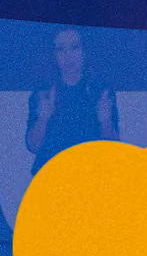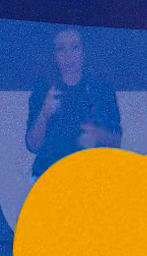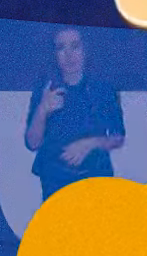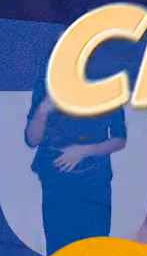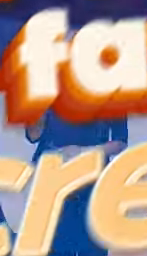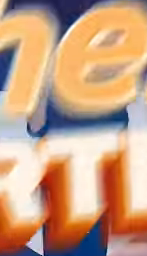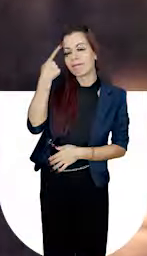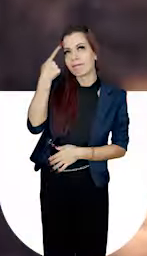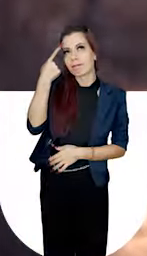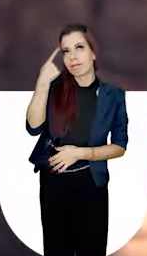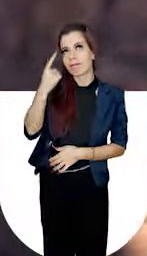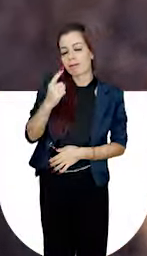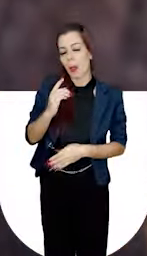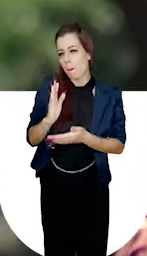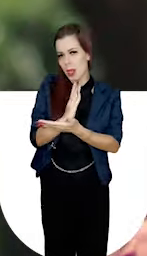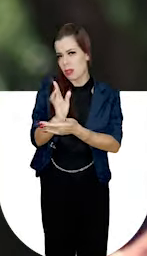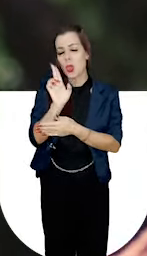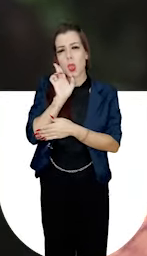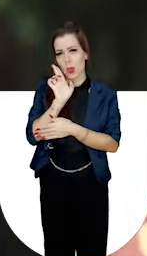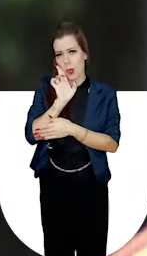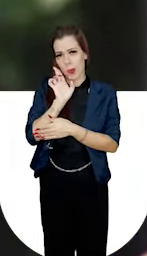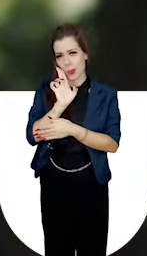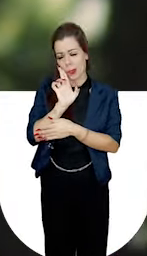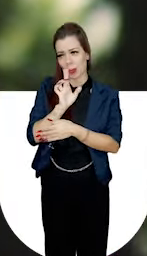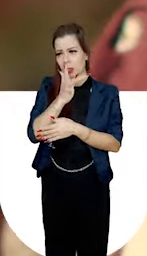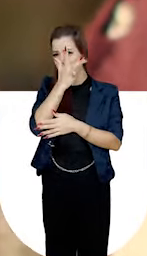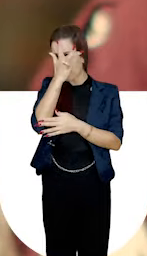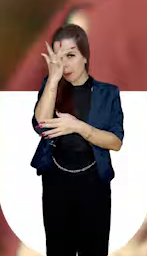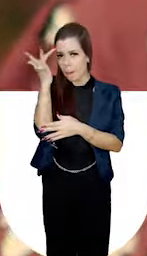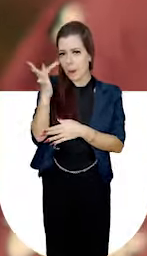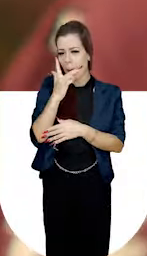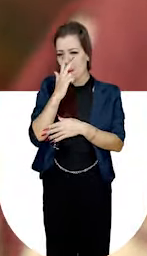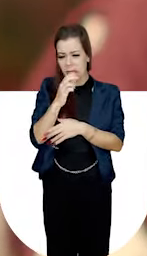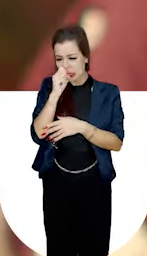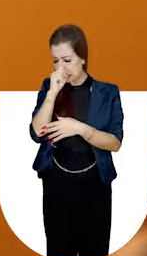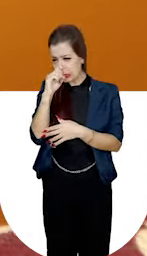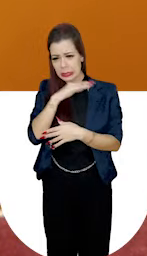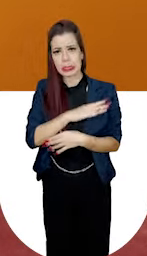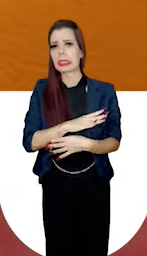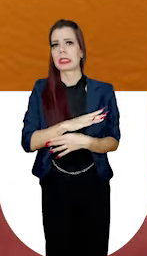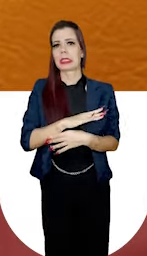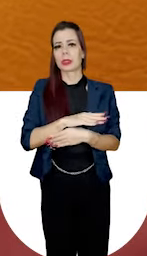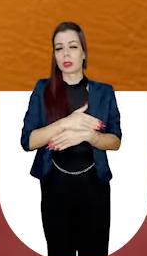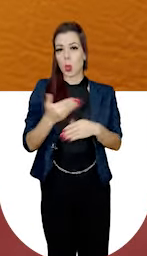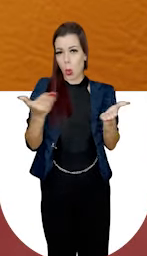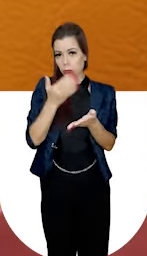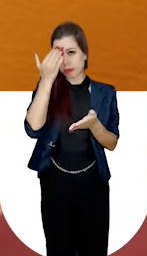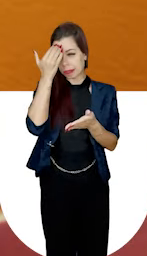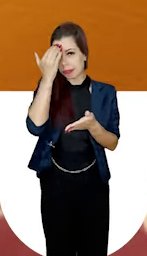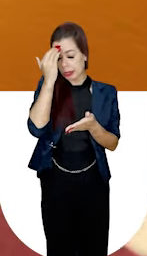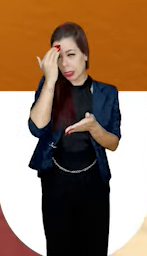crescer. Eu achava assim que certas coisas eram normal. E essa pessoa, ele